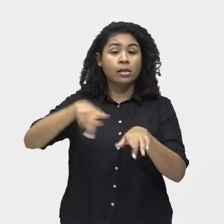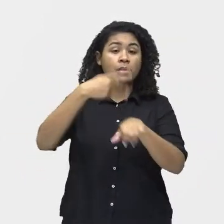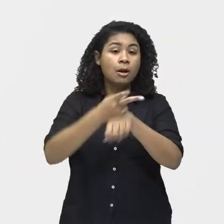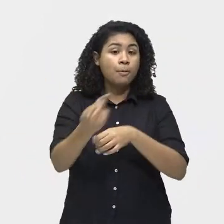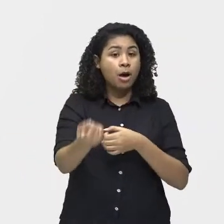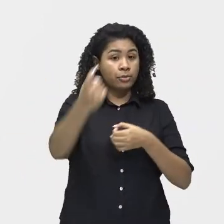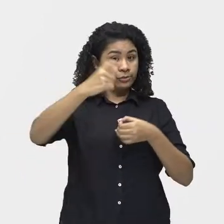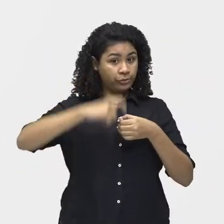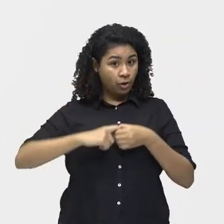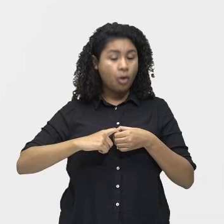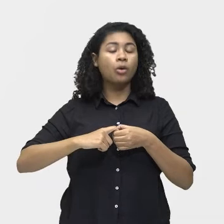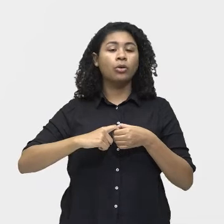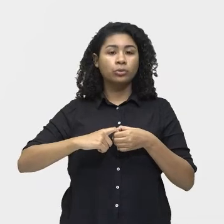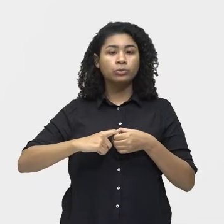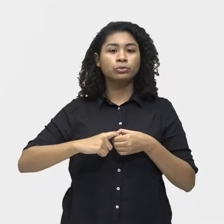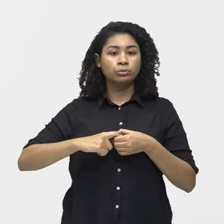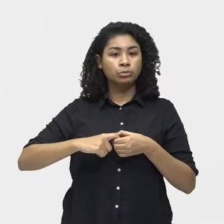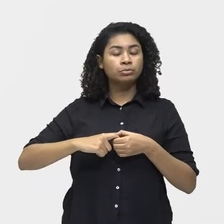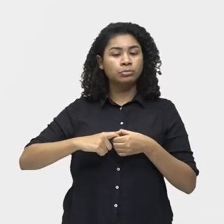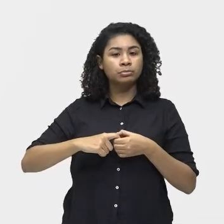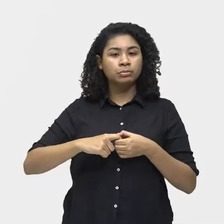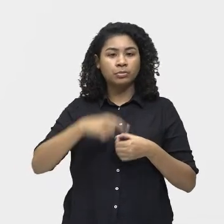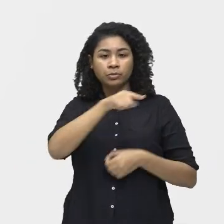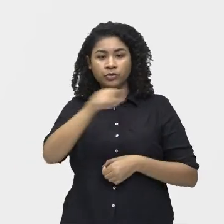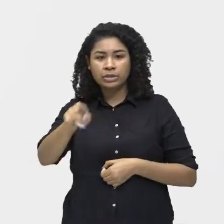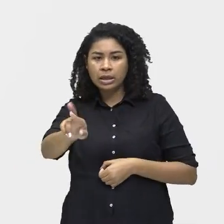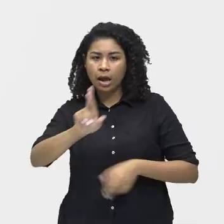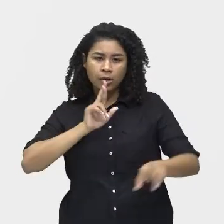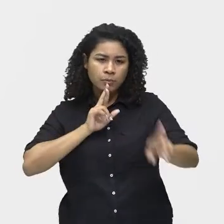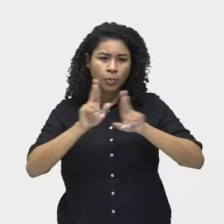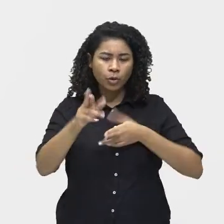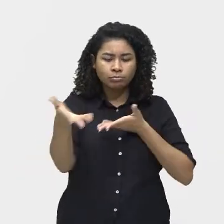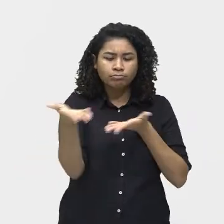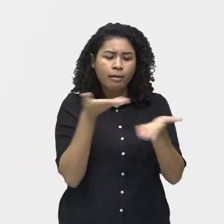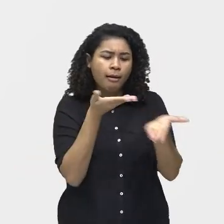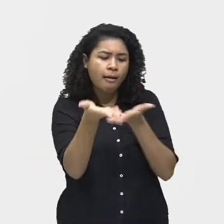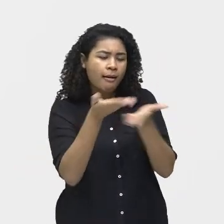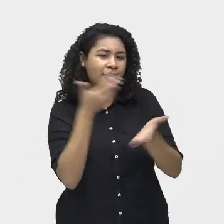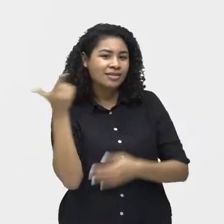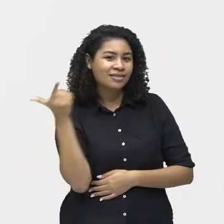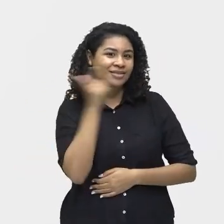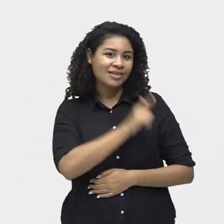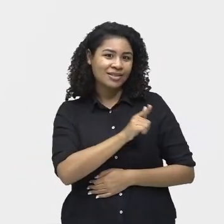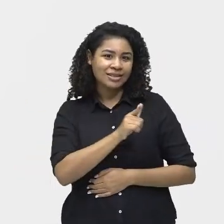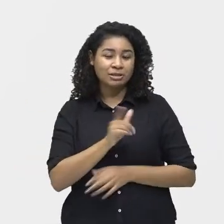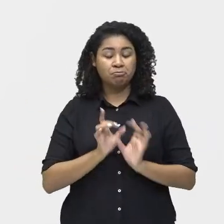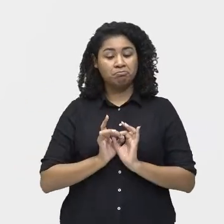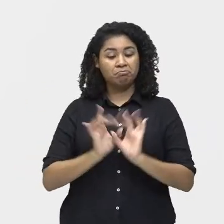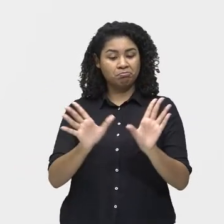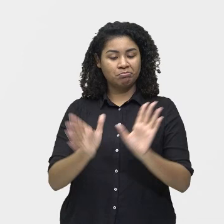vai voltar para que vocês respondam e a gente possa interagir de forma legal na nossa DLI.